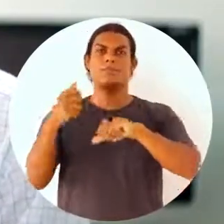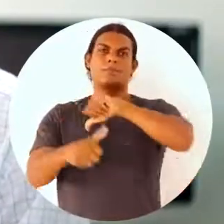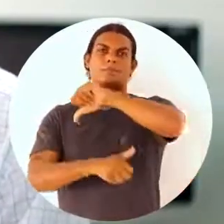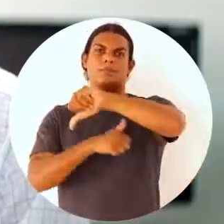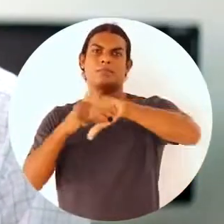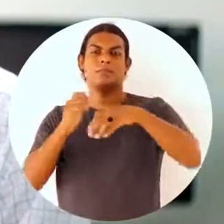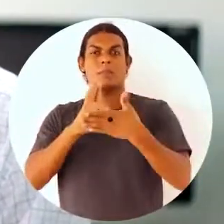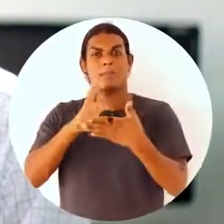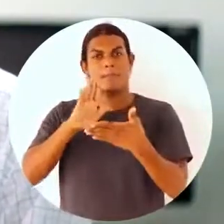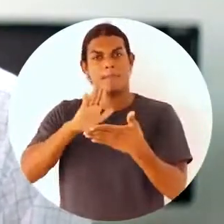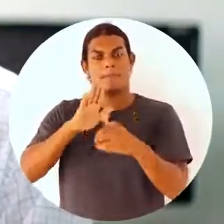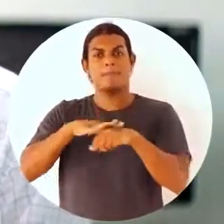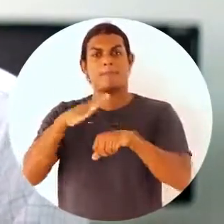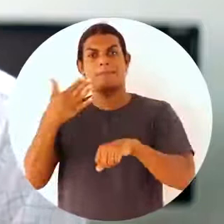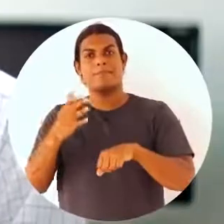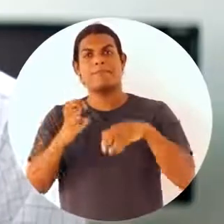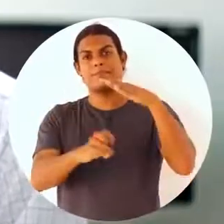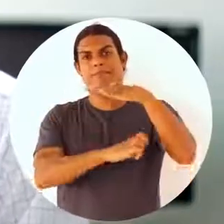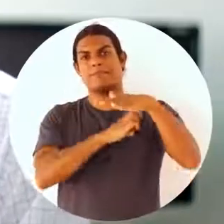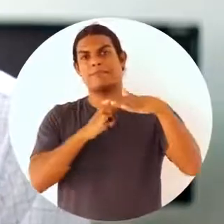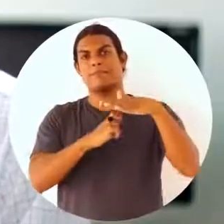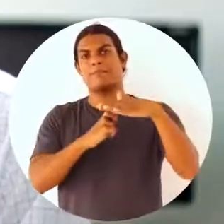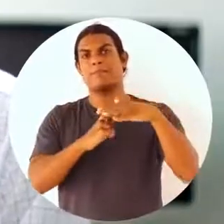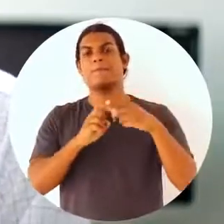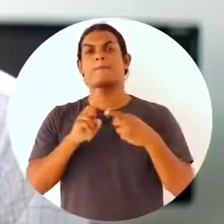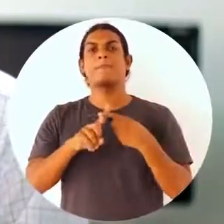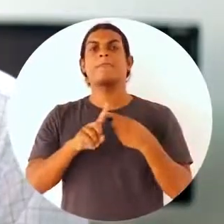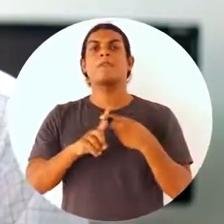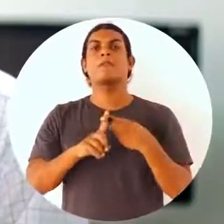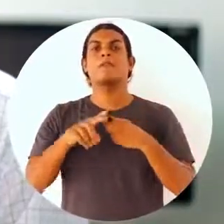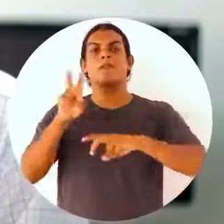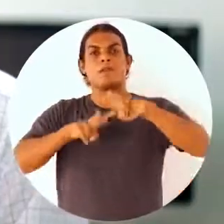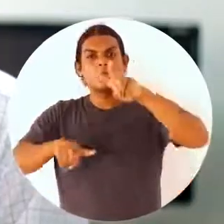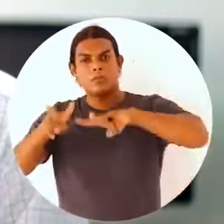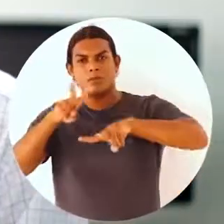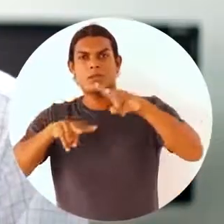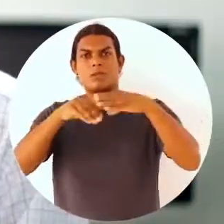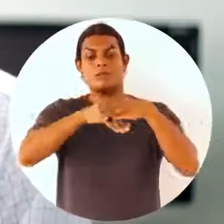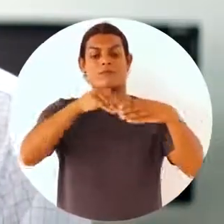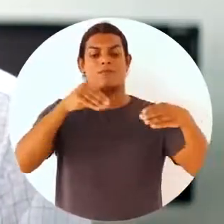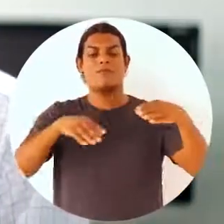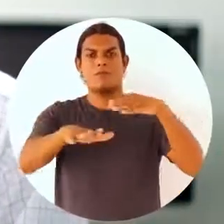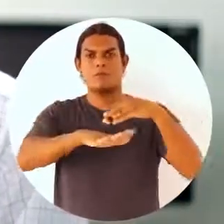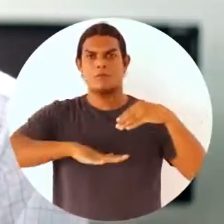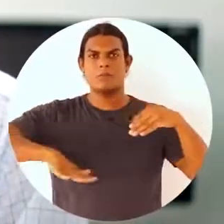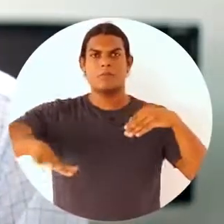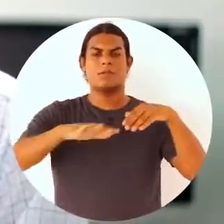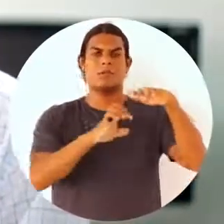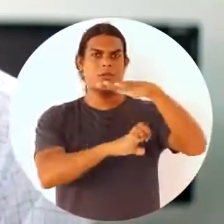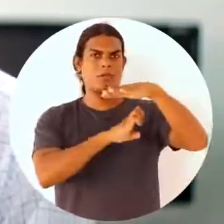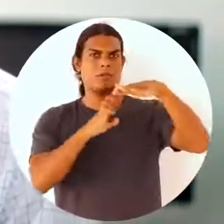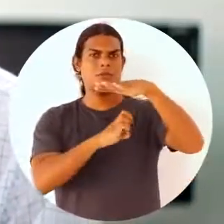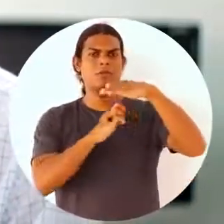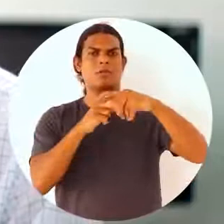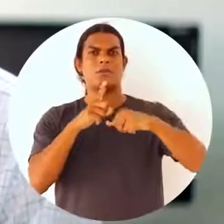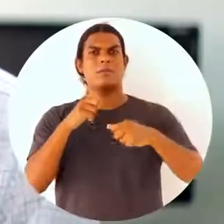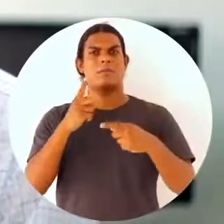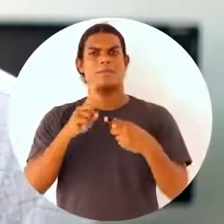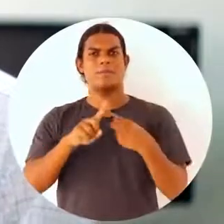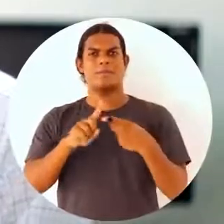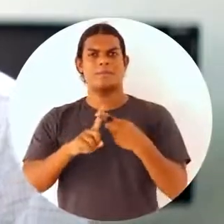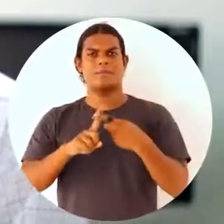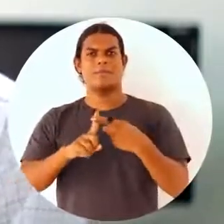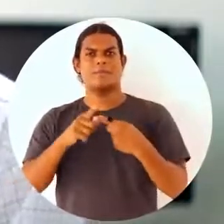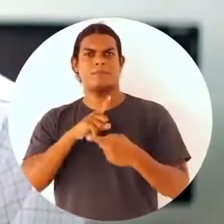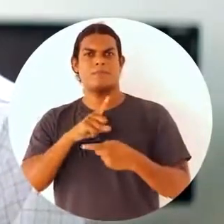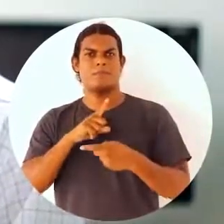melhorar a minha estrutura interna. Ao passo que eu também posso fazer análise externa à organização, para que também possa planejar a mudança. Então, eu posso identificar,